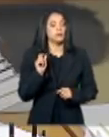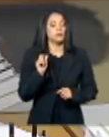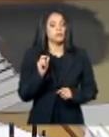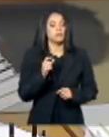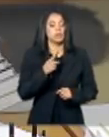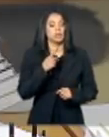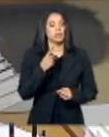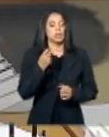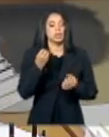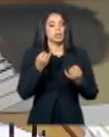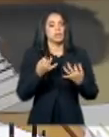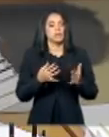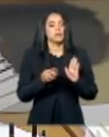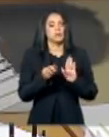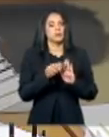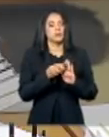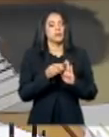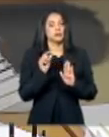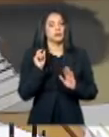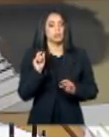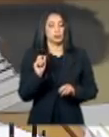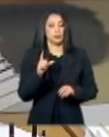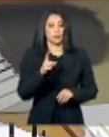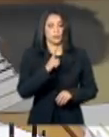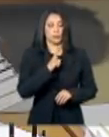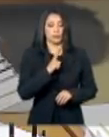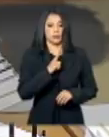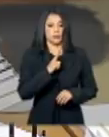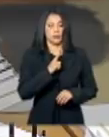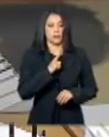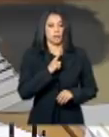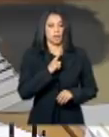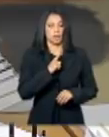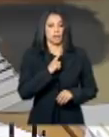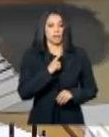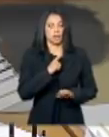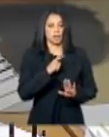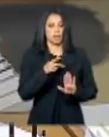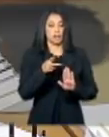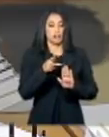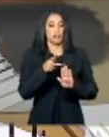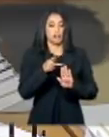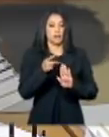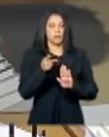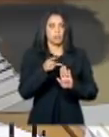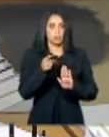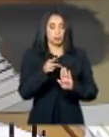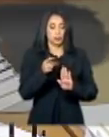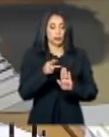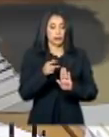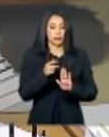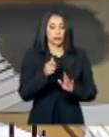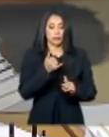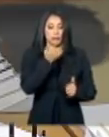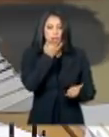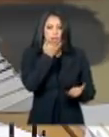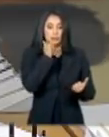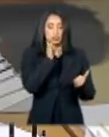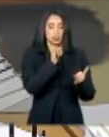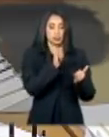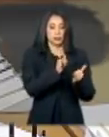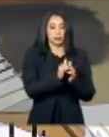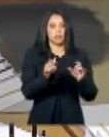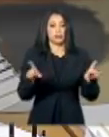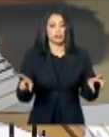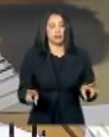tendo em vista que tanto a publicação da portaria de anistia quanto à realização do